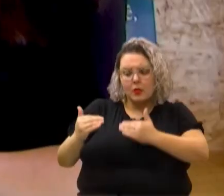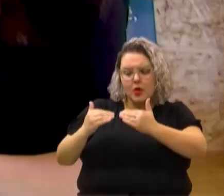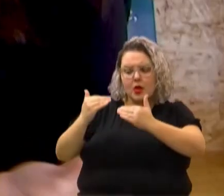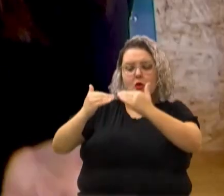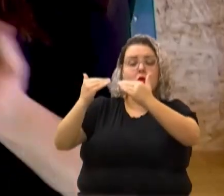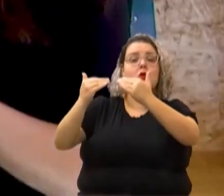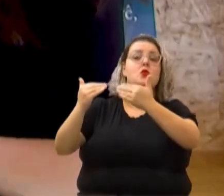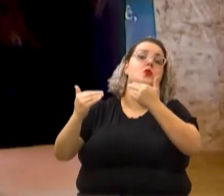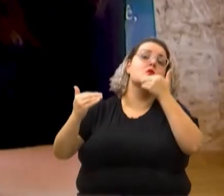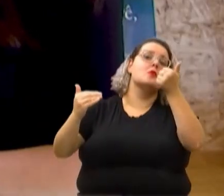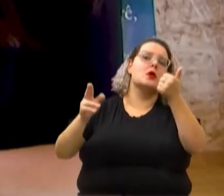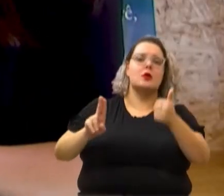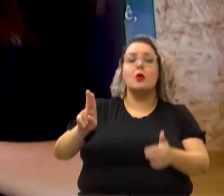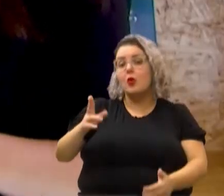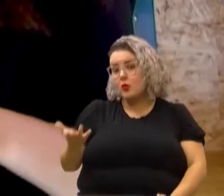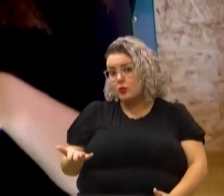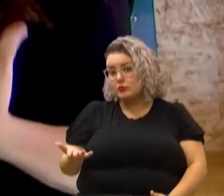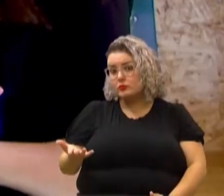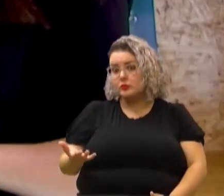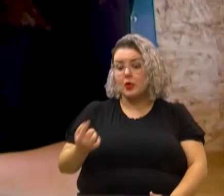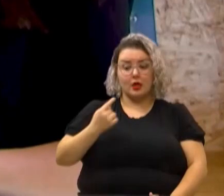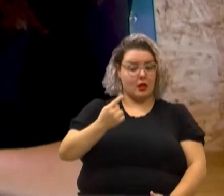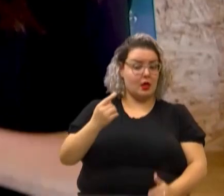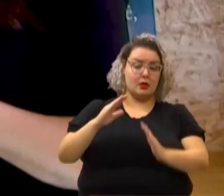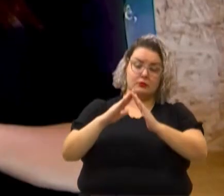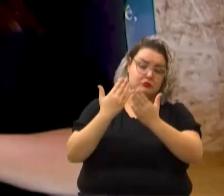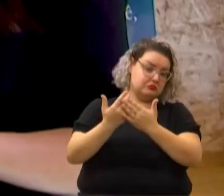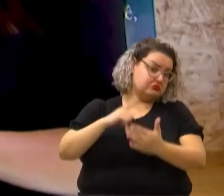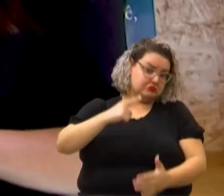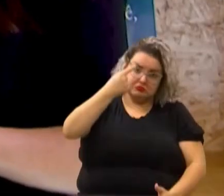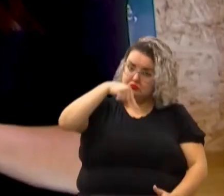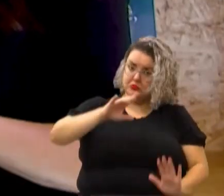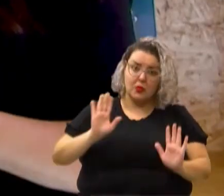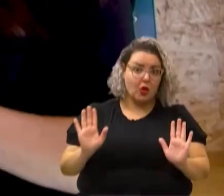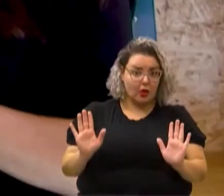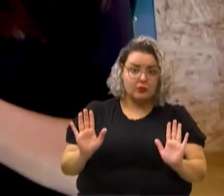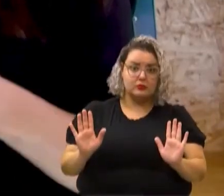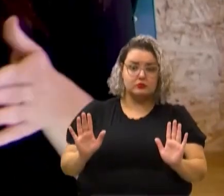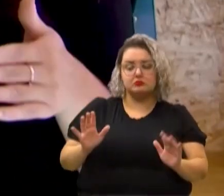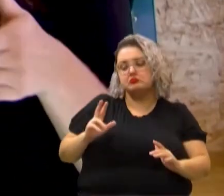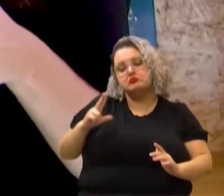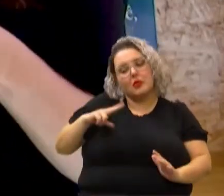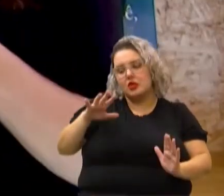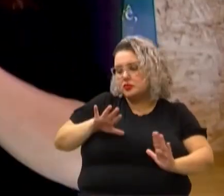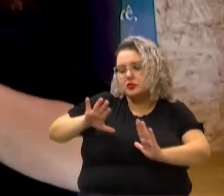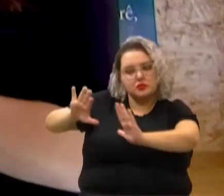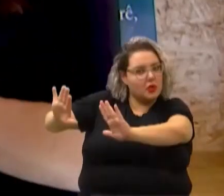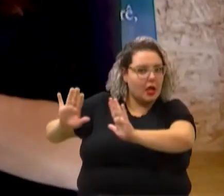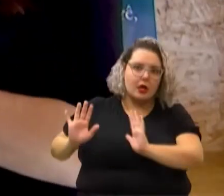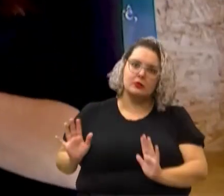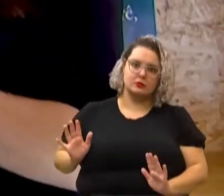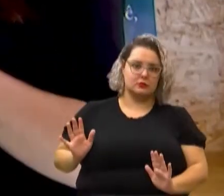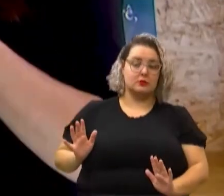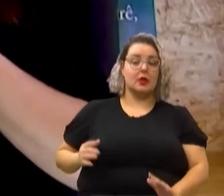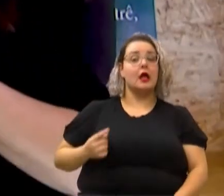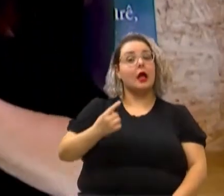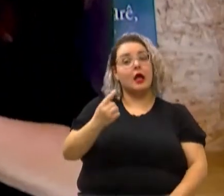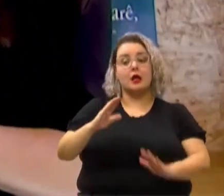construção do melhor uso é cada escola tem um perfil em cada escola é